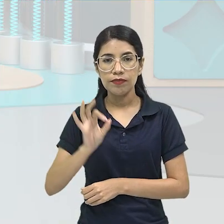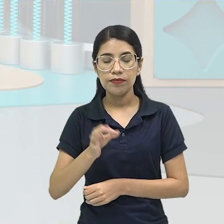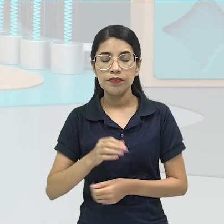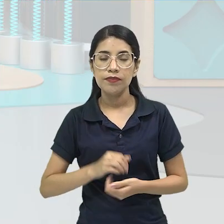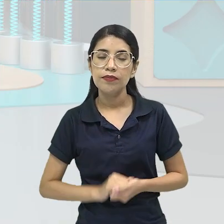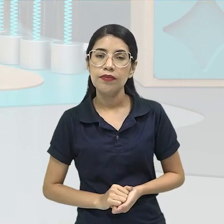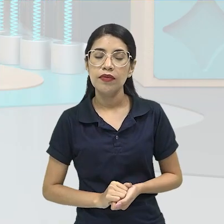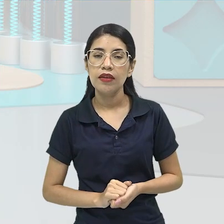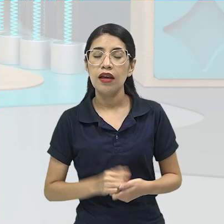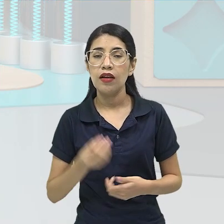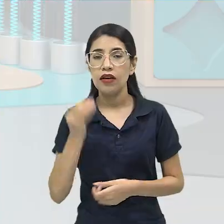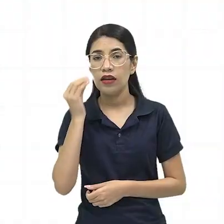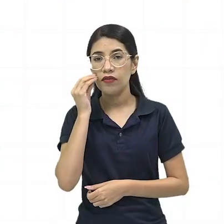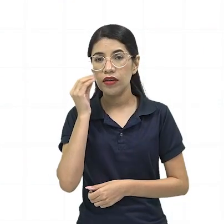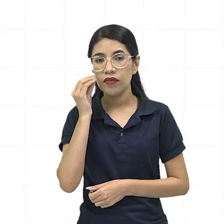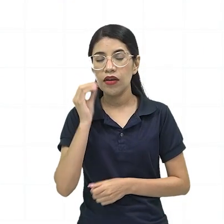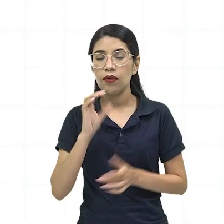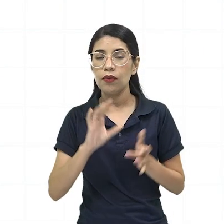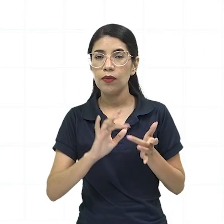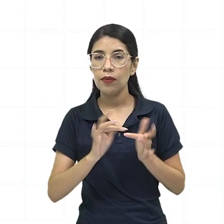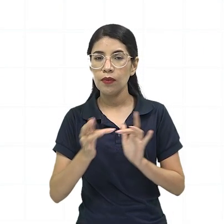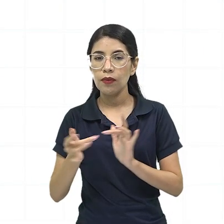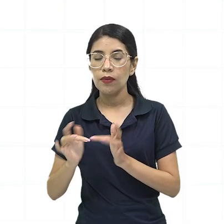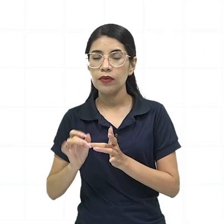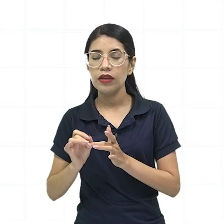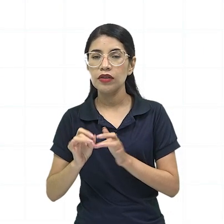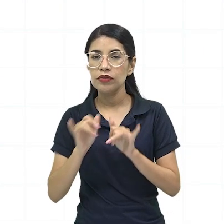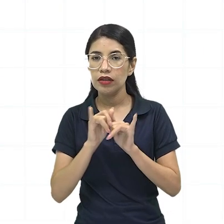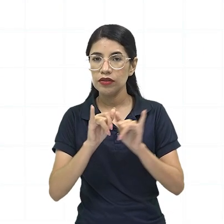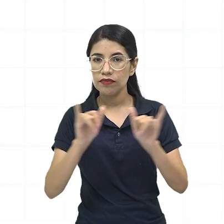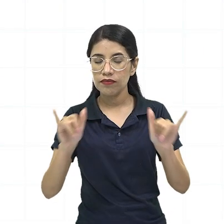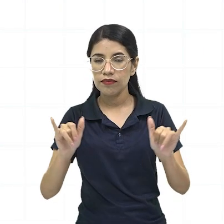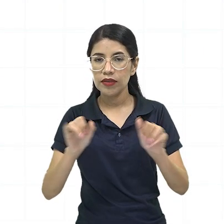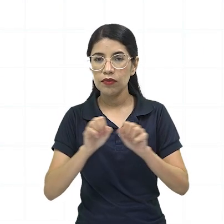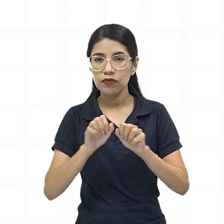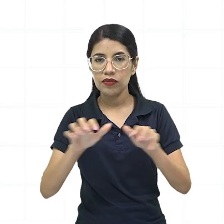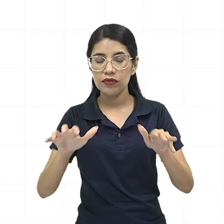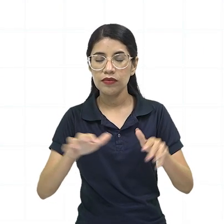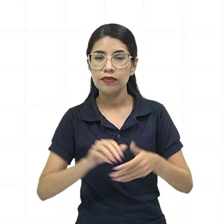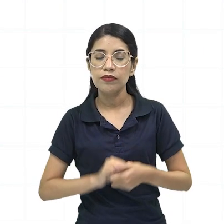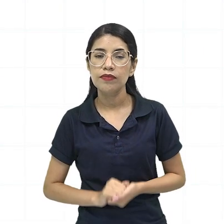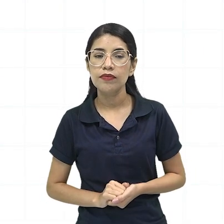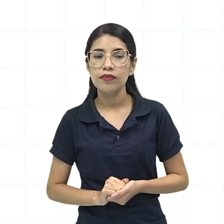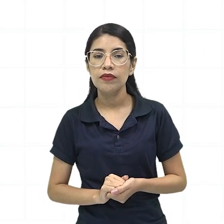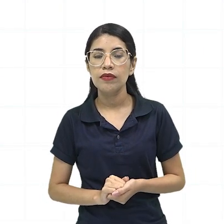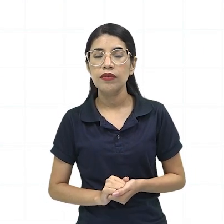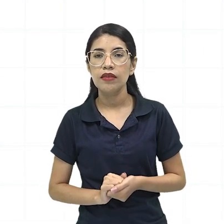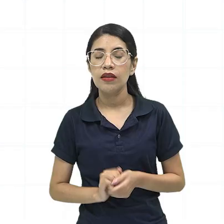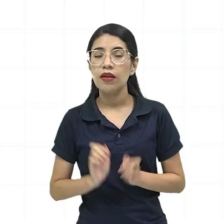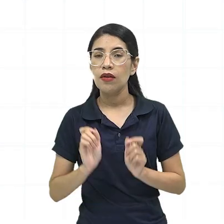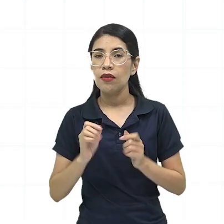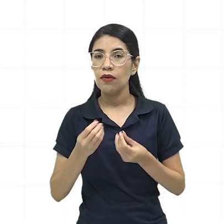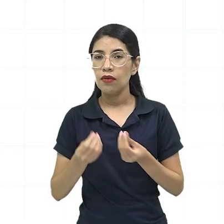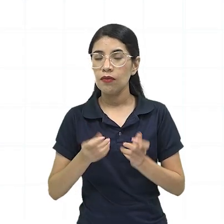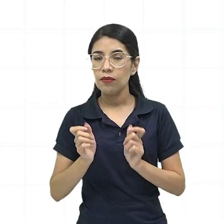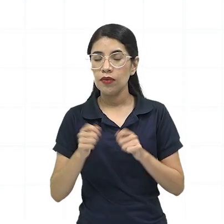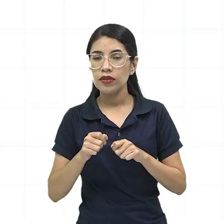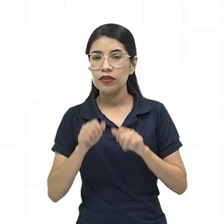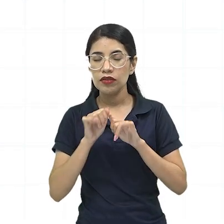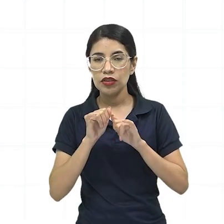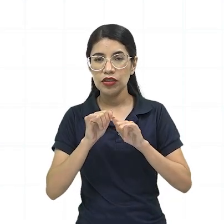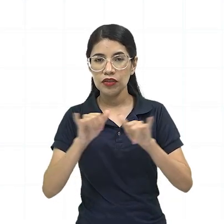certo? Vamos verificar aqui o contexto em circulação. Uma das condições para promover